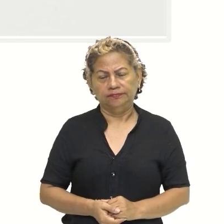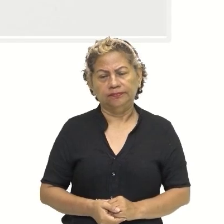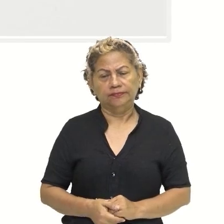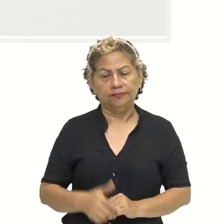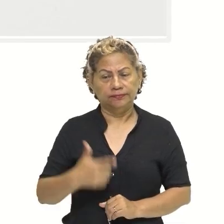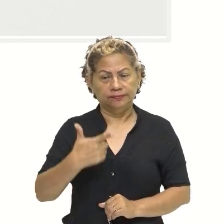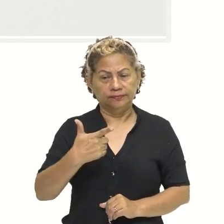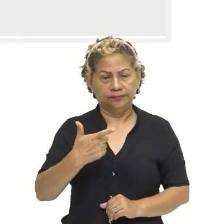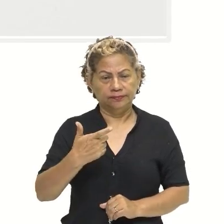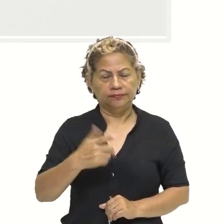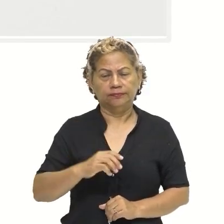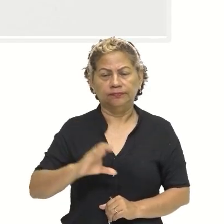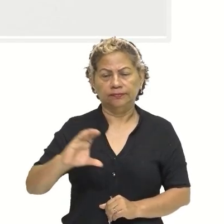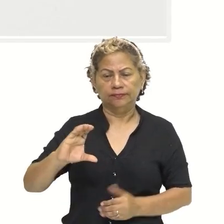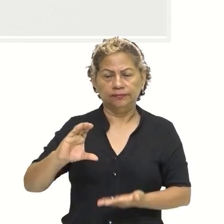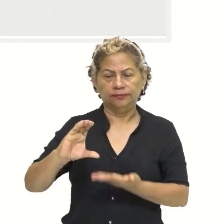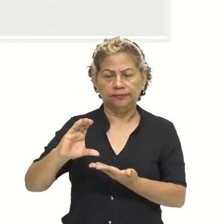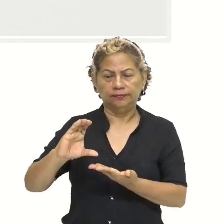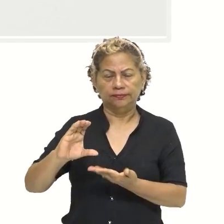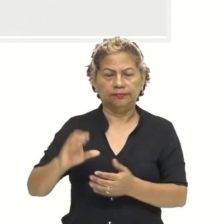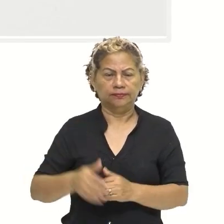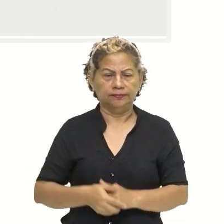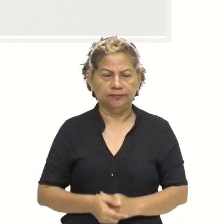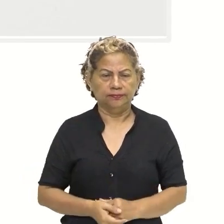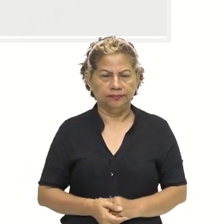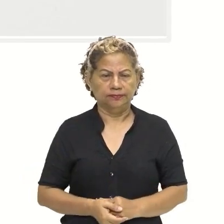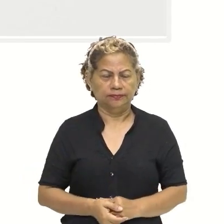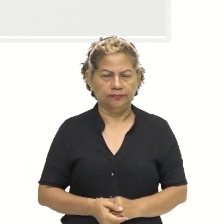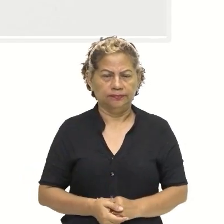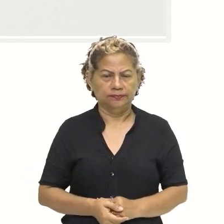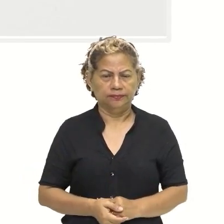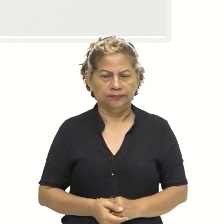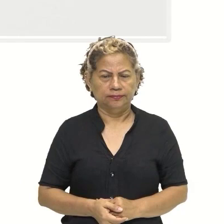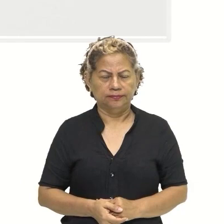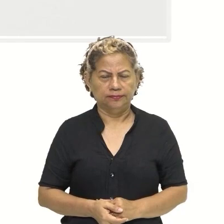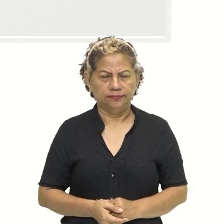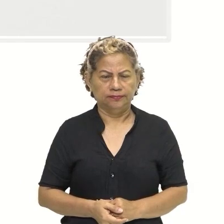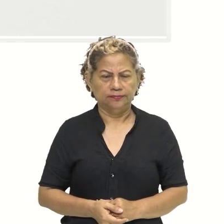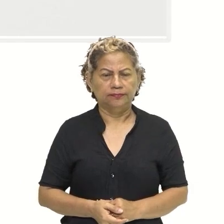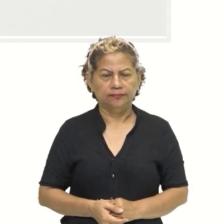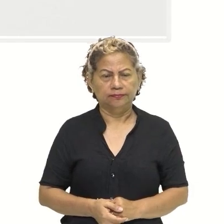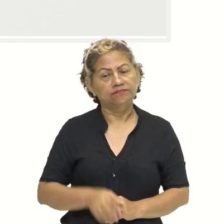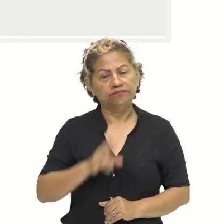Então, a resposta aí é a letra C, 12, que é a resposta mais